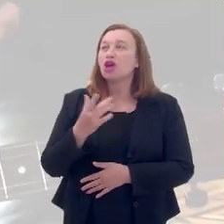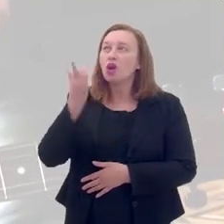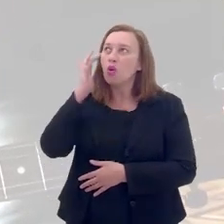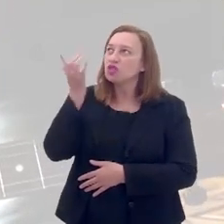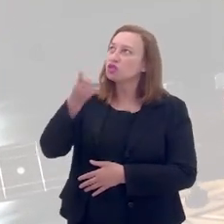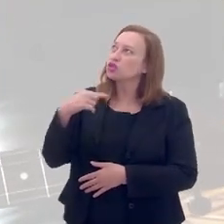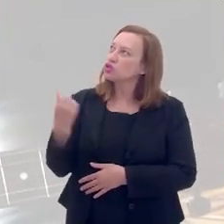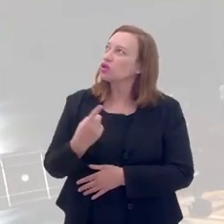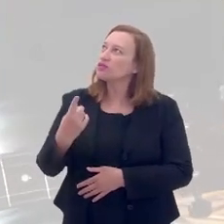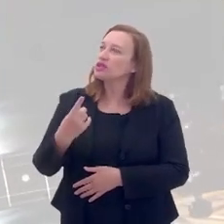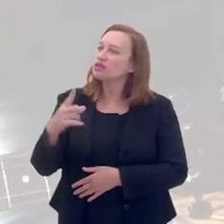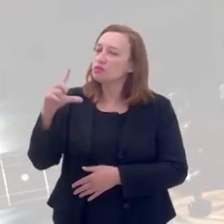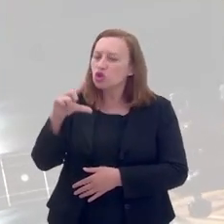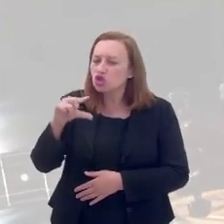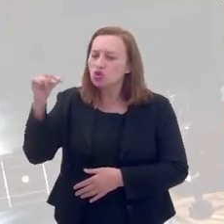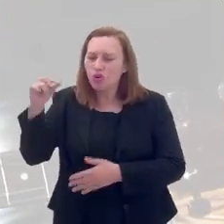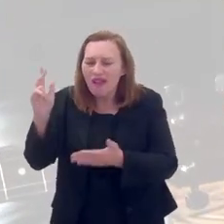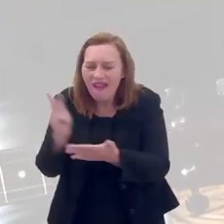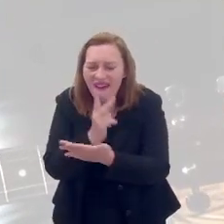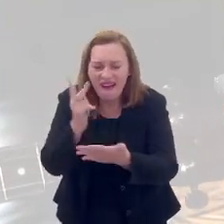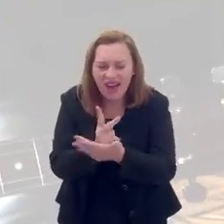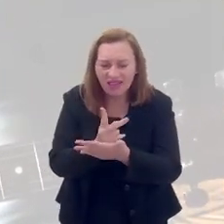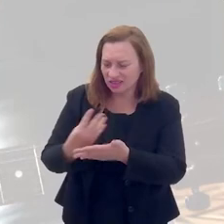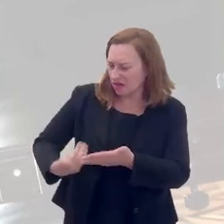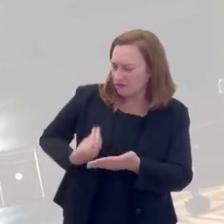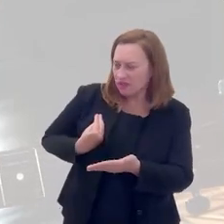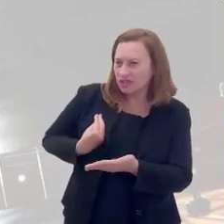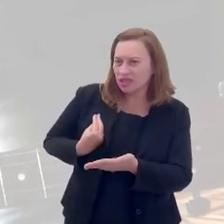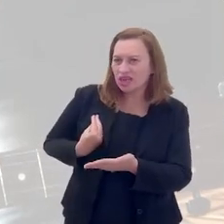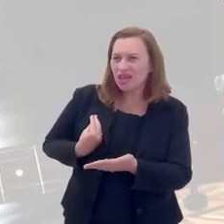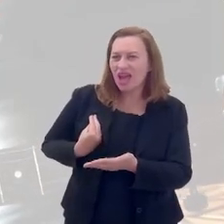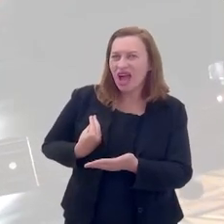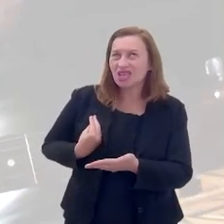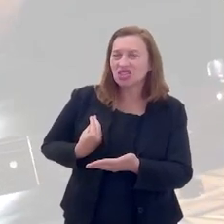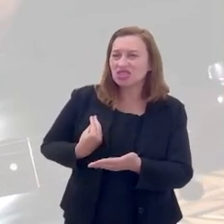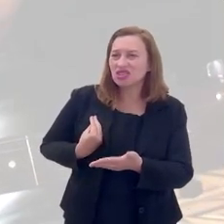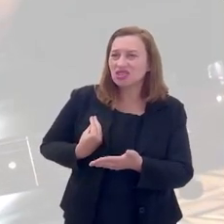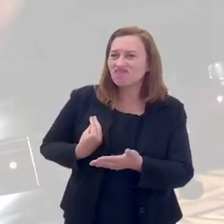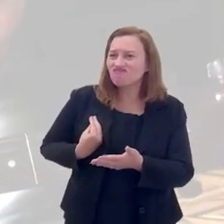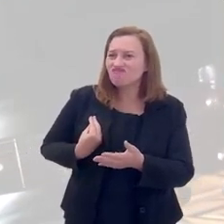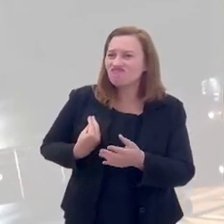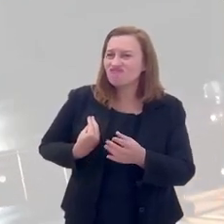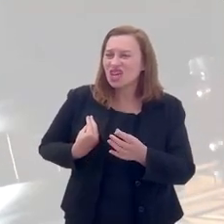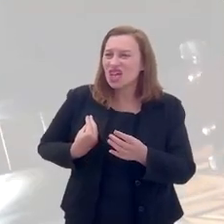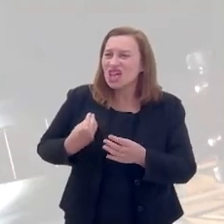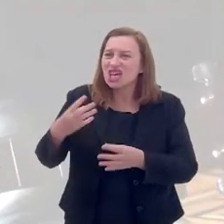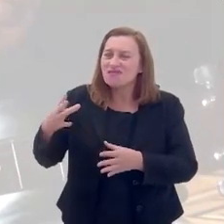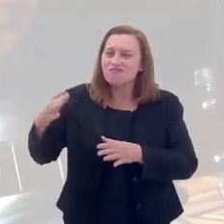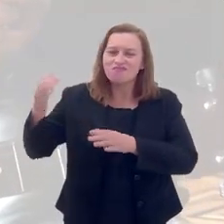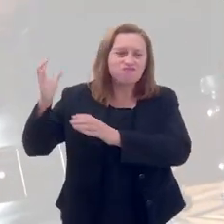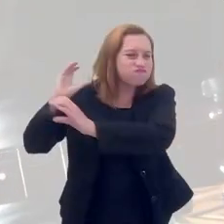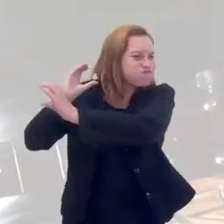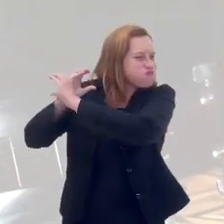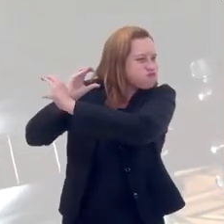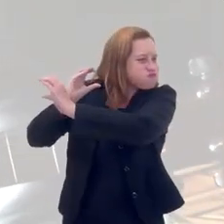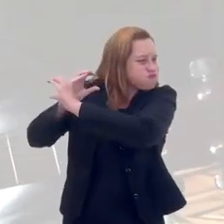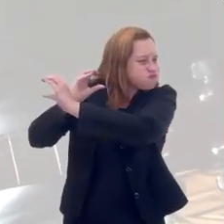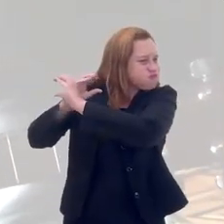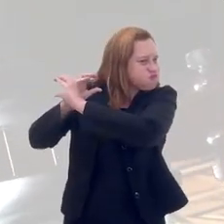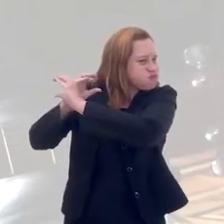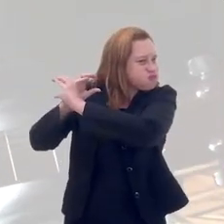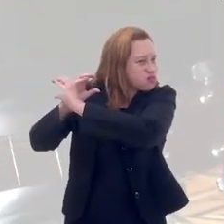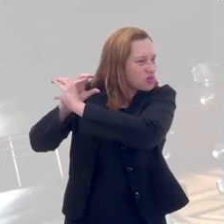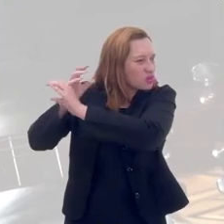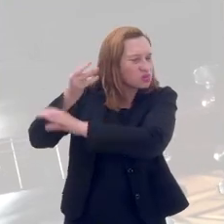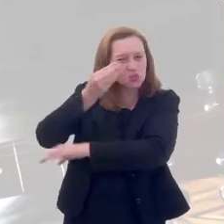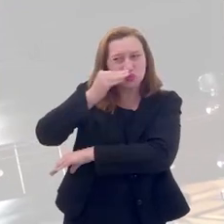errada na vida quando a gente faz uma escolha mal feita a gente sai do Olhar de Deus a gente deixa de ouvir aquilo que o pai nos